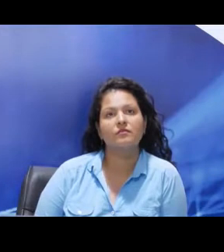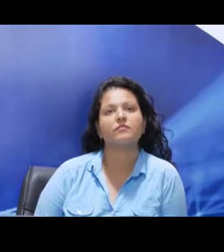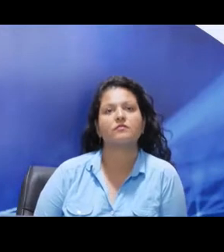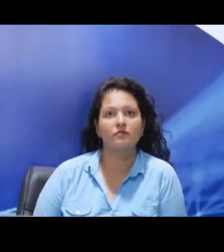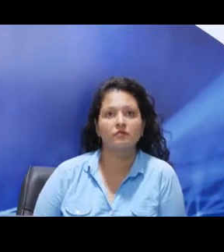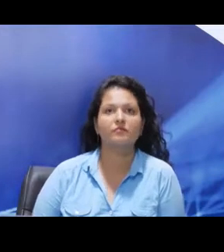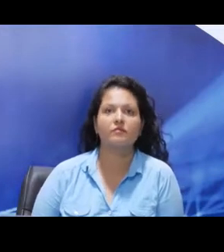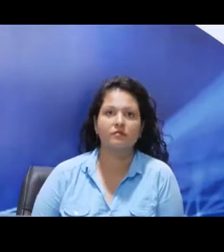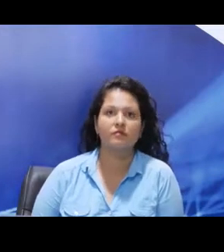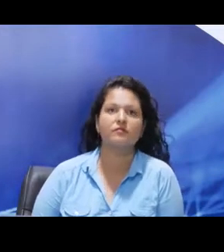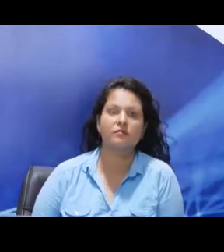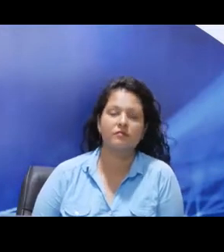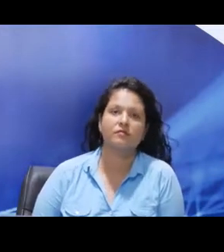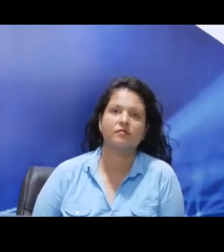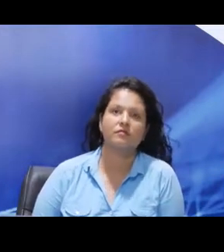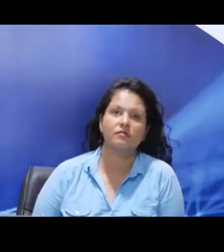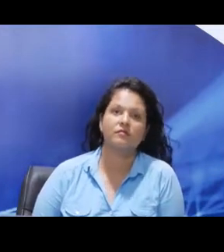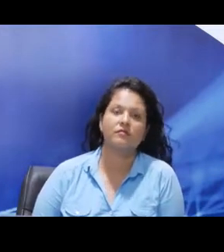tem que pôr, né?